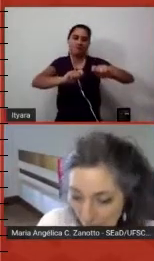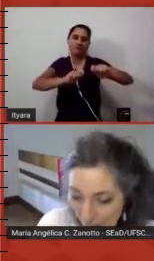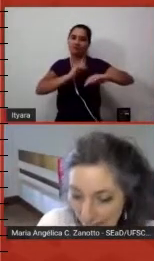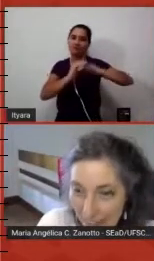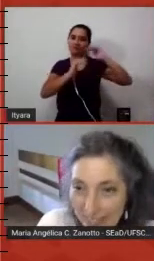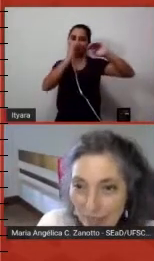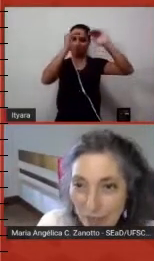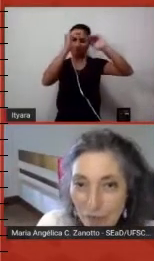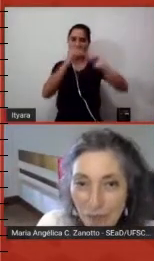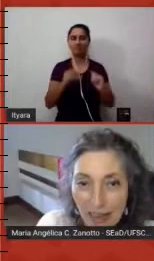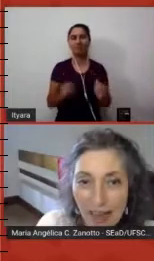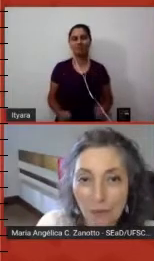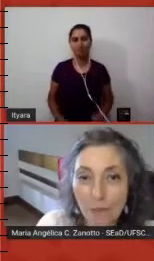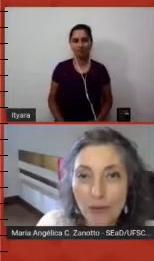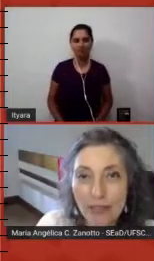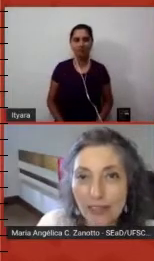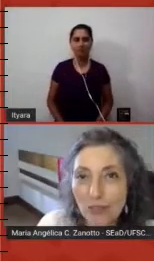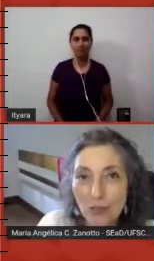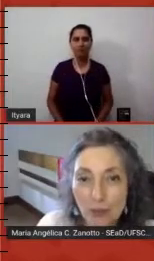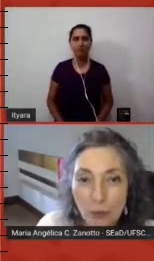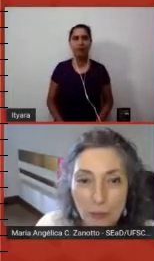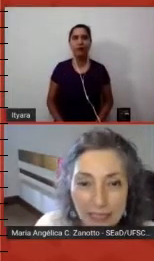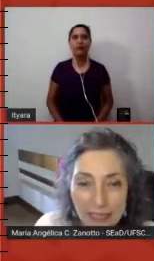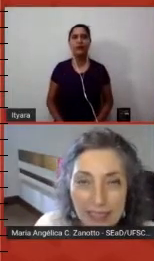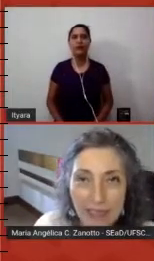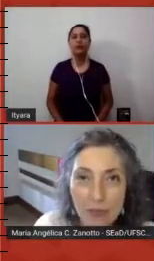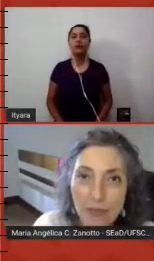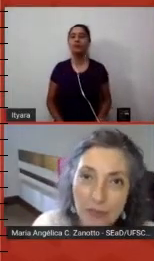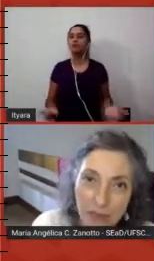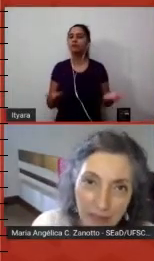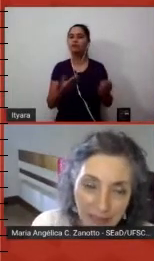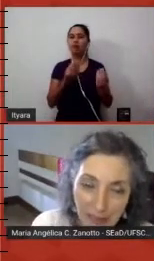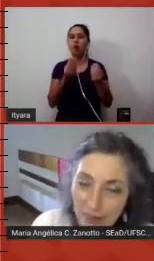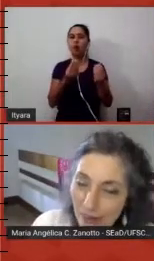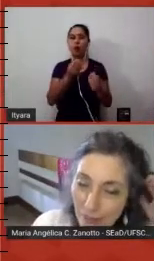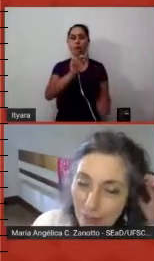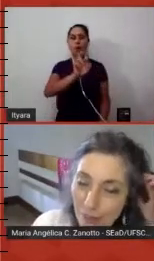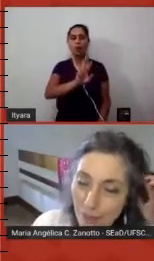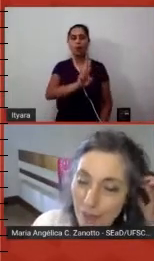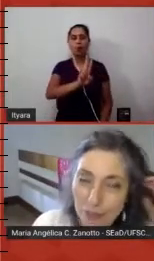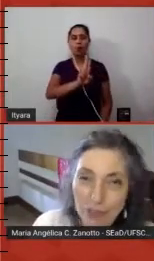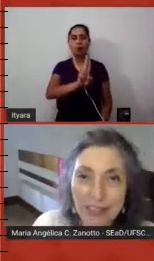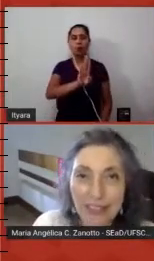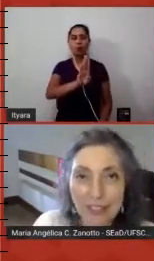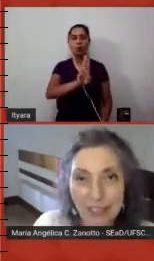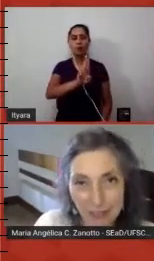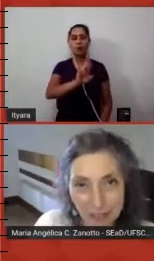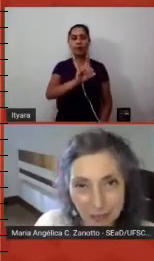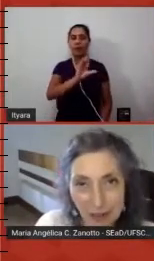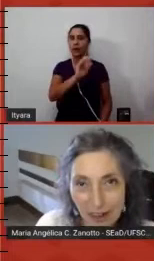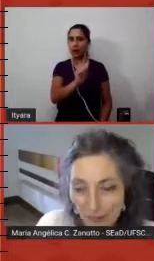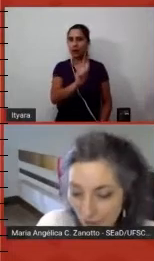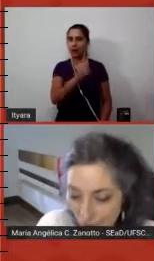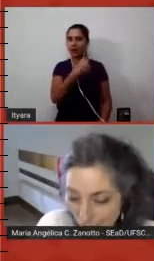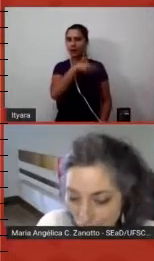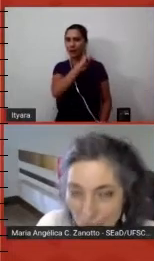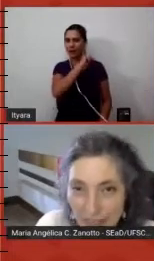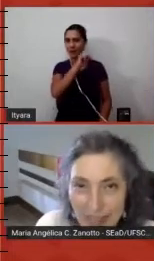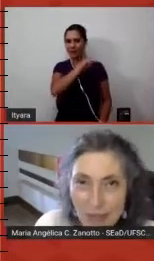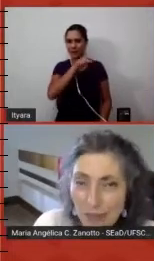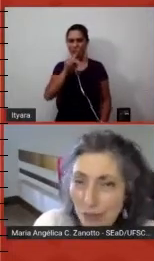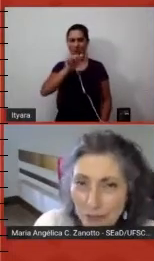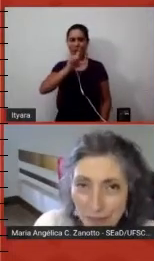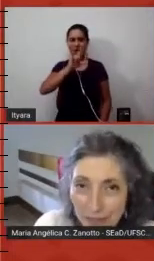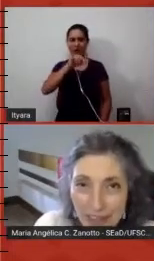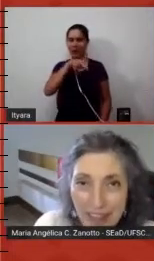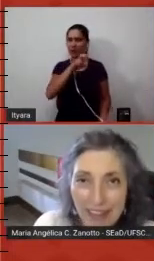né? Então, vamos lá, um pouquinho sobre rubrica, que a professora Aline já deve ter tocado no assunto de